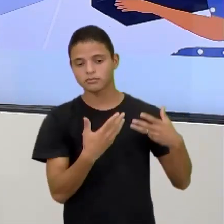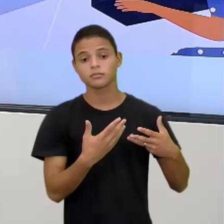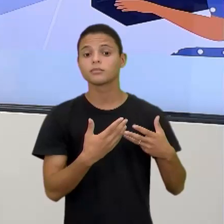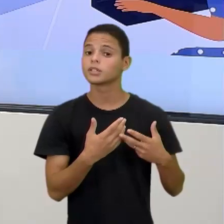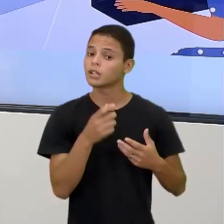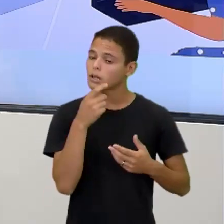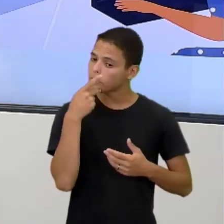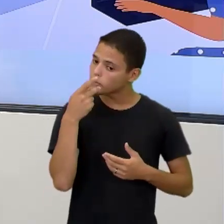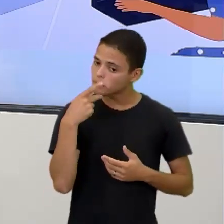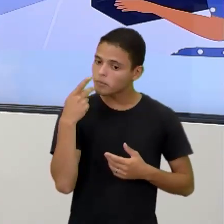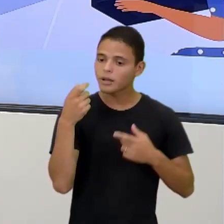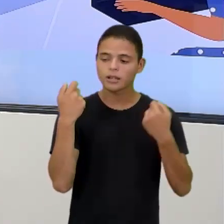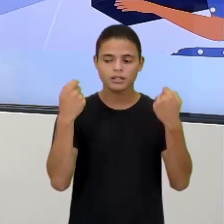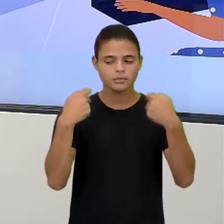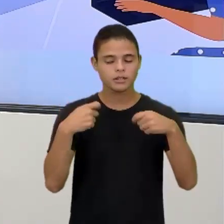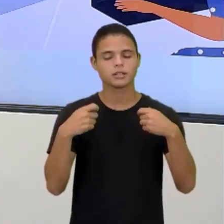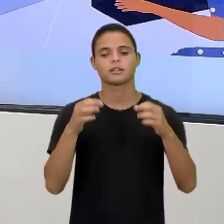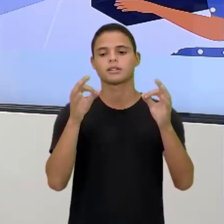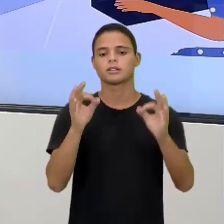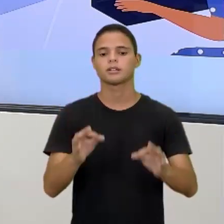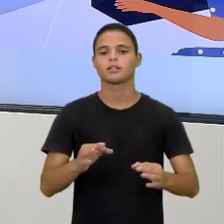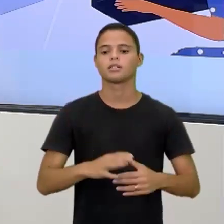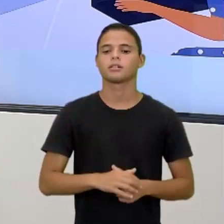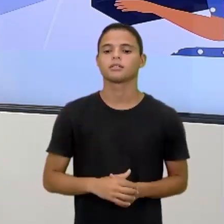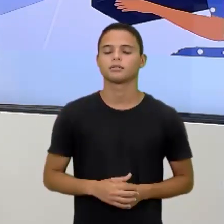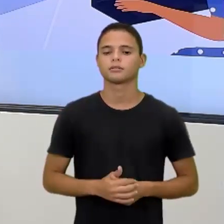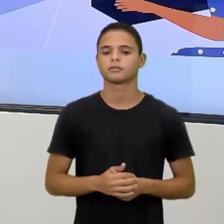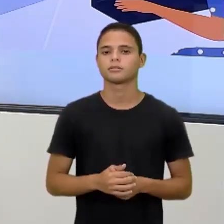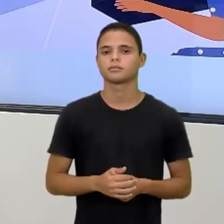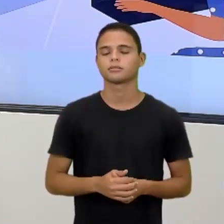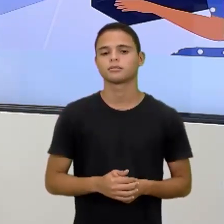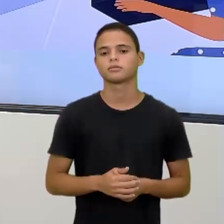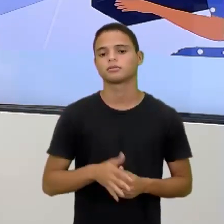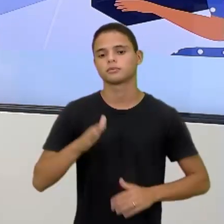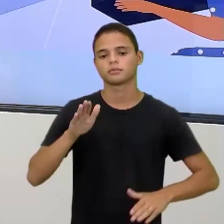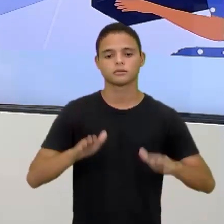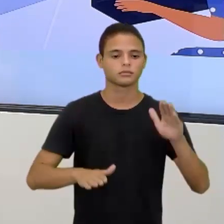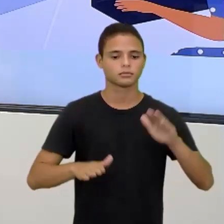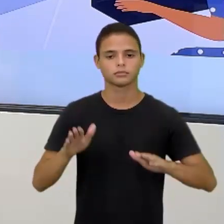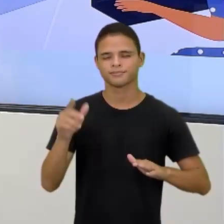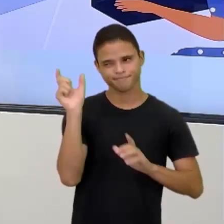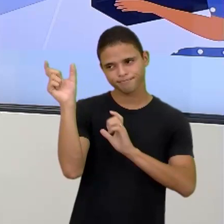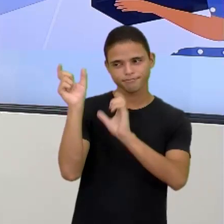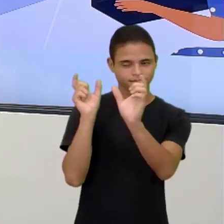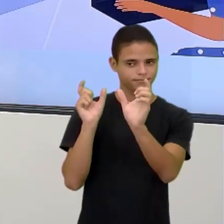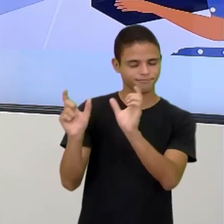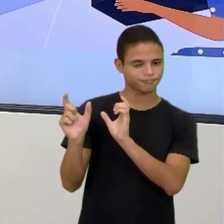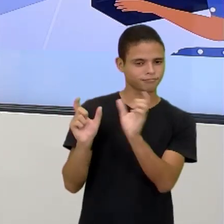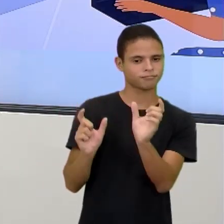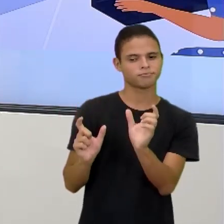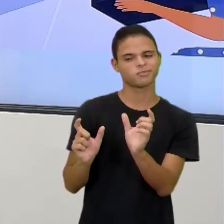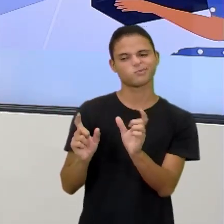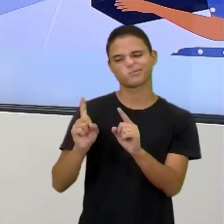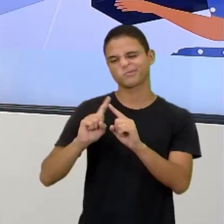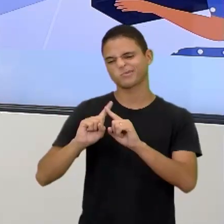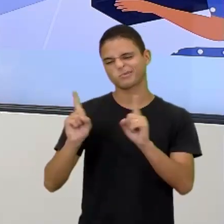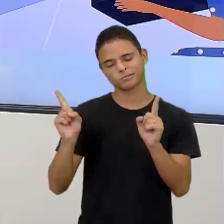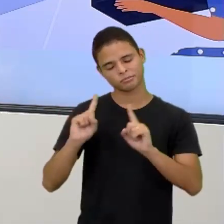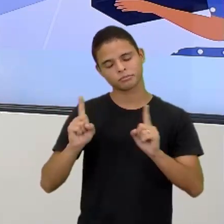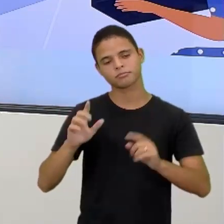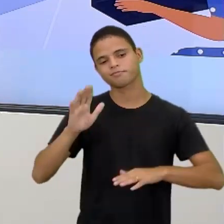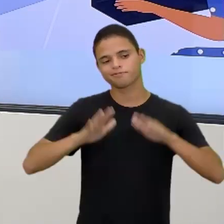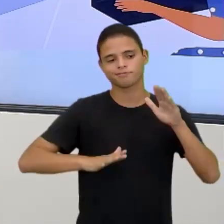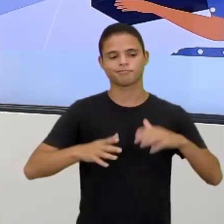vai te descrever para o outro. Embora nem sempre são só as palavras, né? Às vezes o próprio